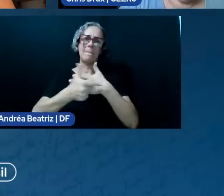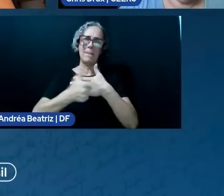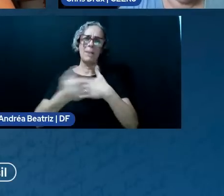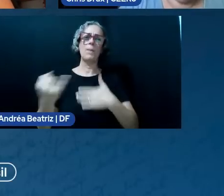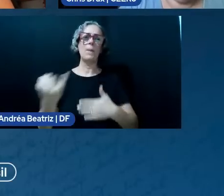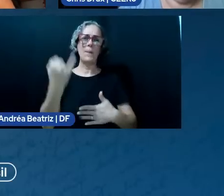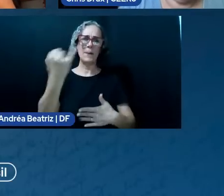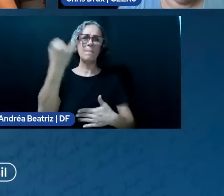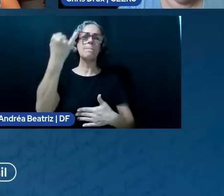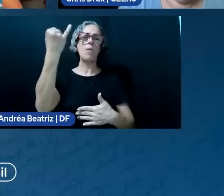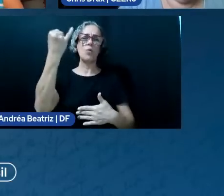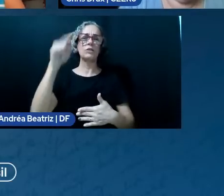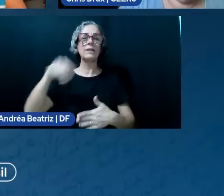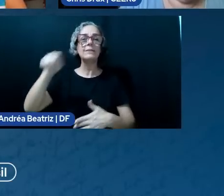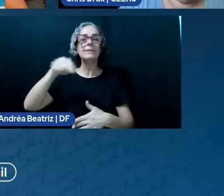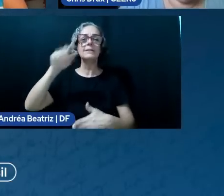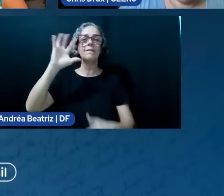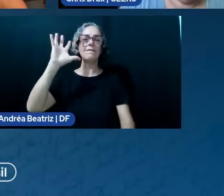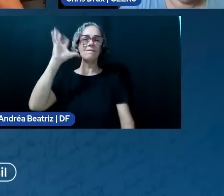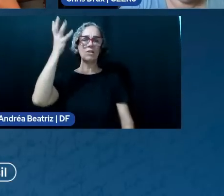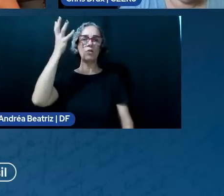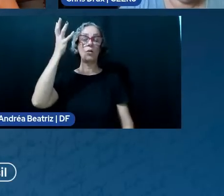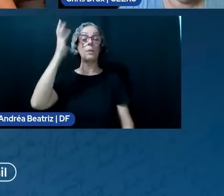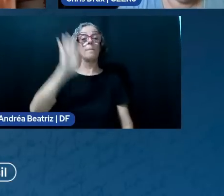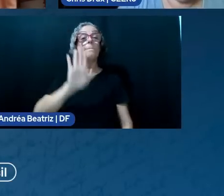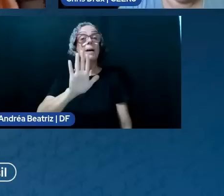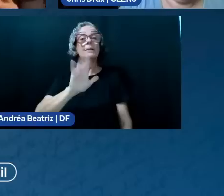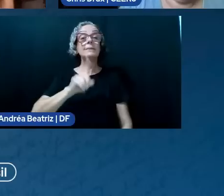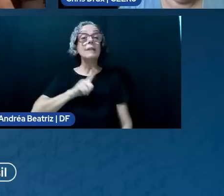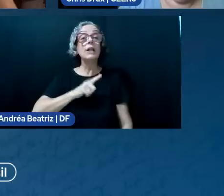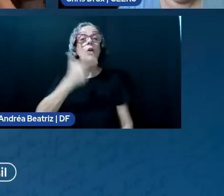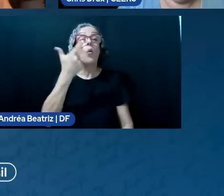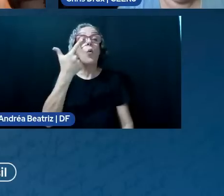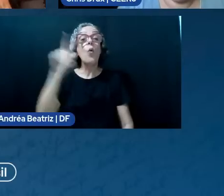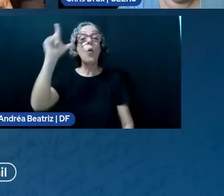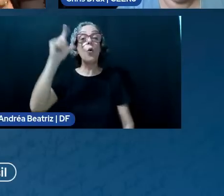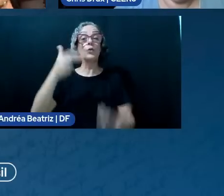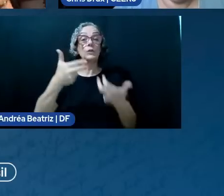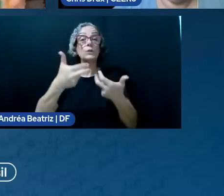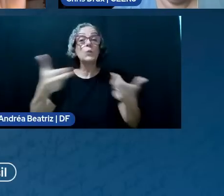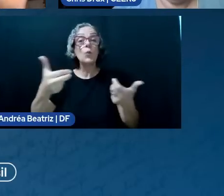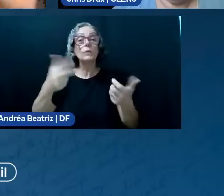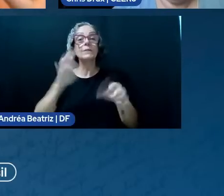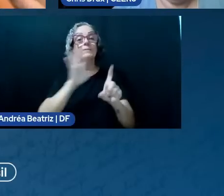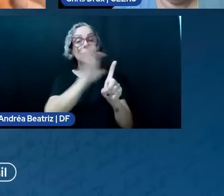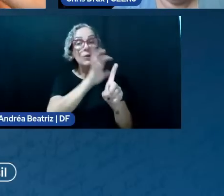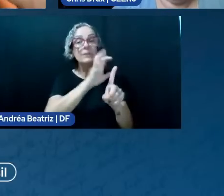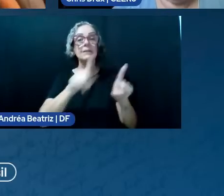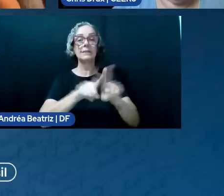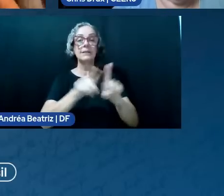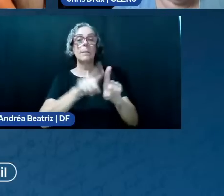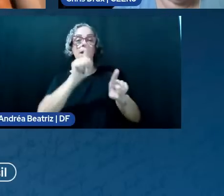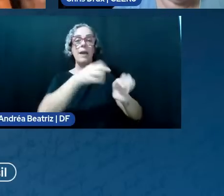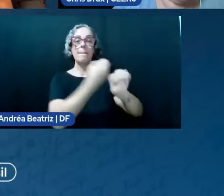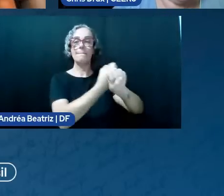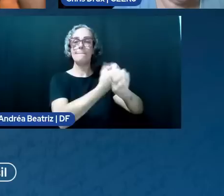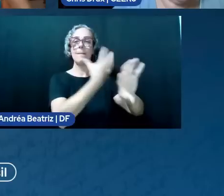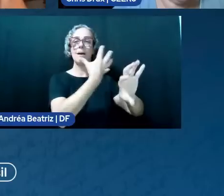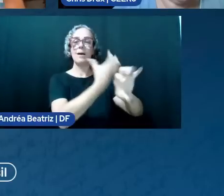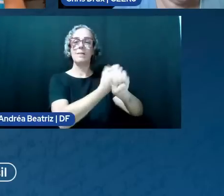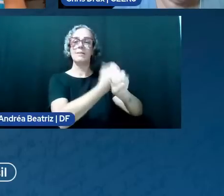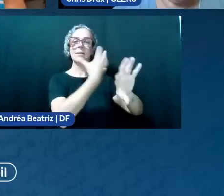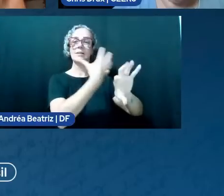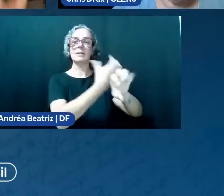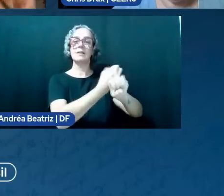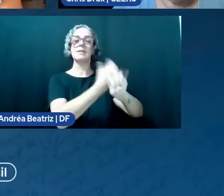fenômenos. Só que existe um outro fator, que é o magnetismo. E aí os espíritos aproveitam